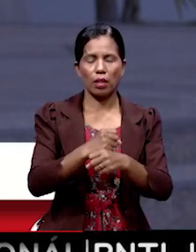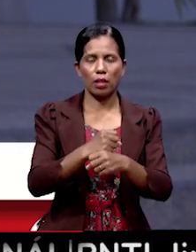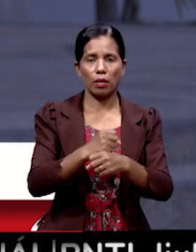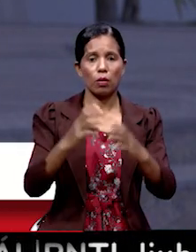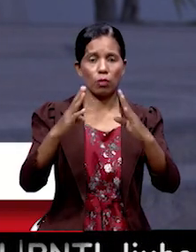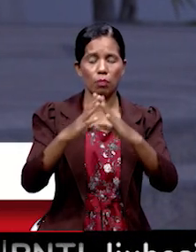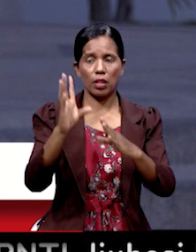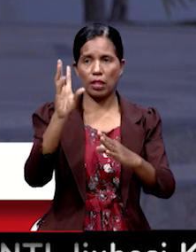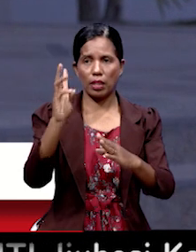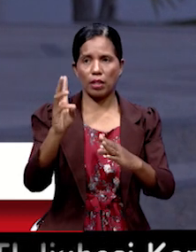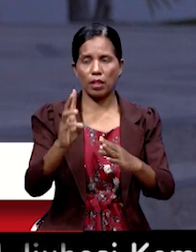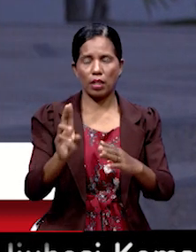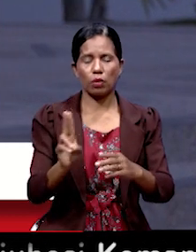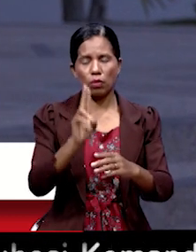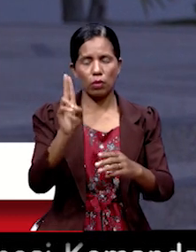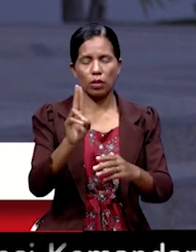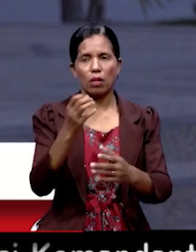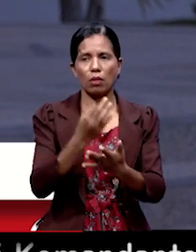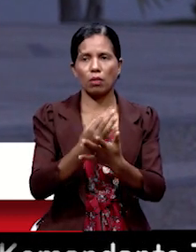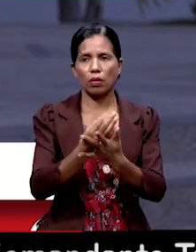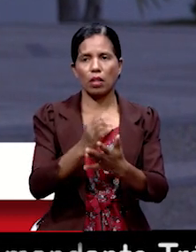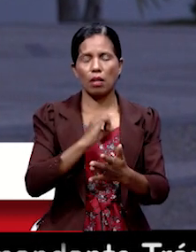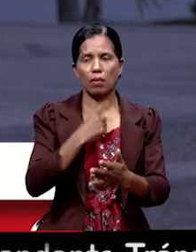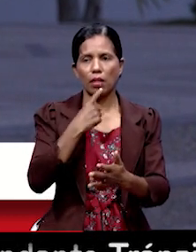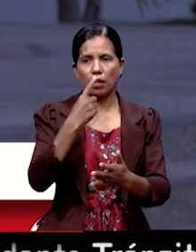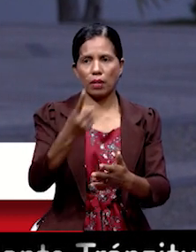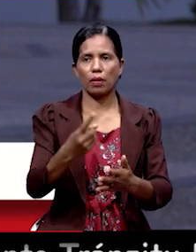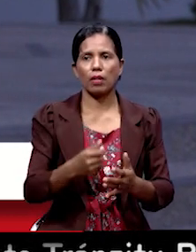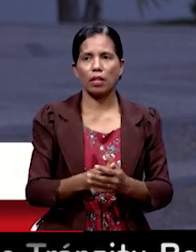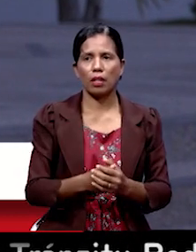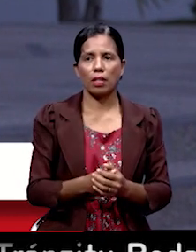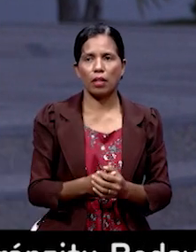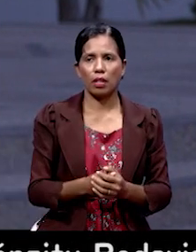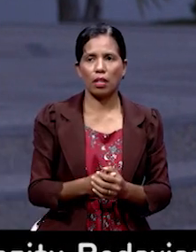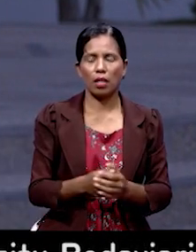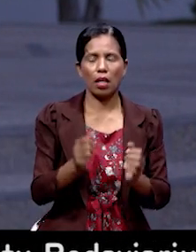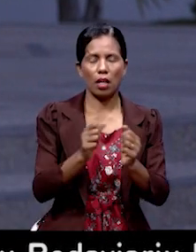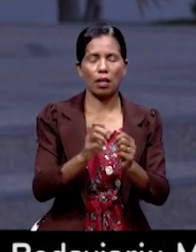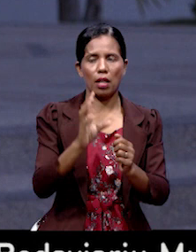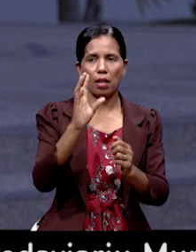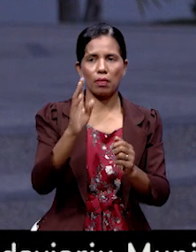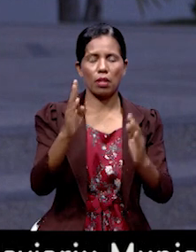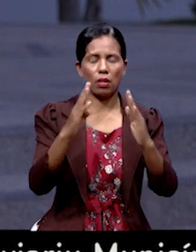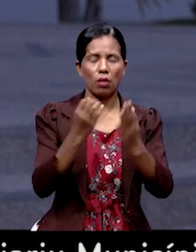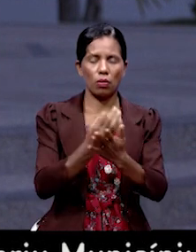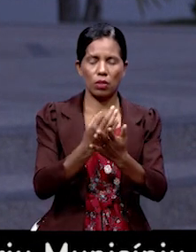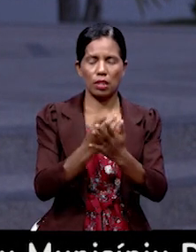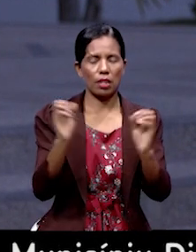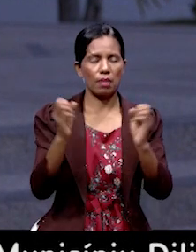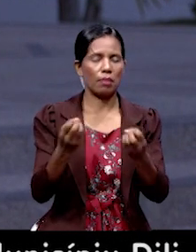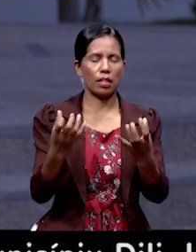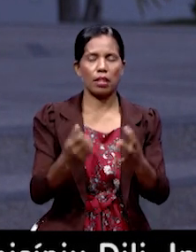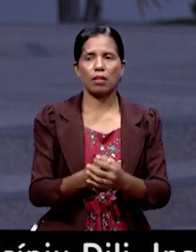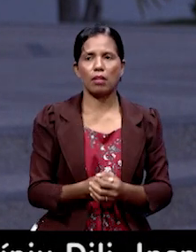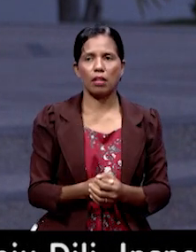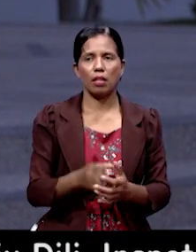Posto ira atau gasta kosang ni abelah tete lolos posto neng ne hutu hau gasta kosang labara kita itu ane ni valor